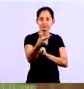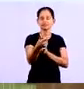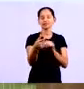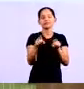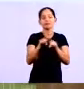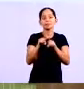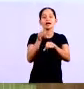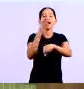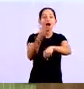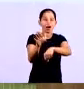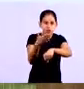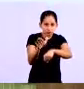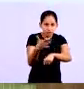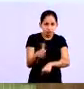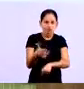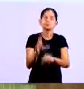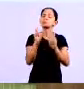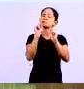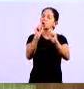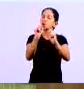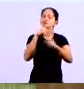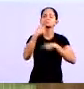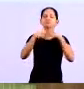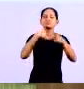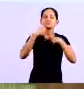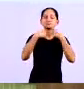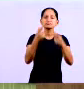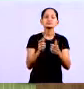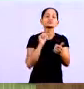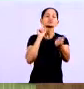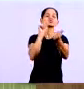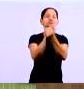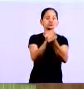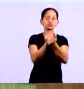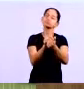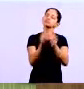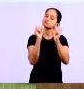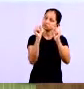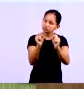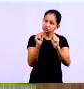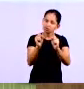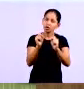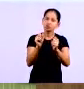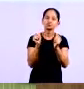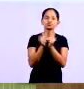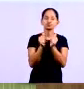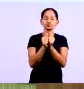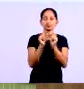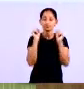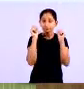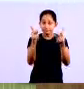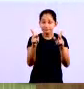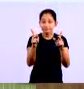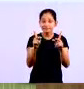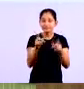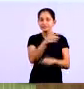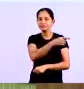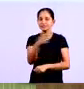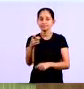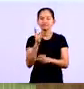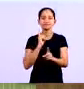As atividades, fica à vontade de mandar as dúvidas, o professor Frank ele vai estar lá no fórum ajudando também, a gente vai estar acompanhando, ok? Até